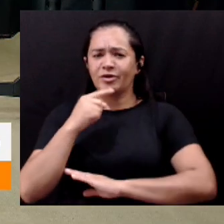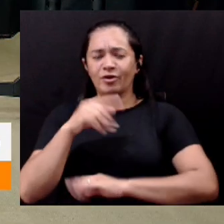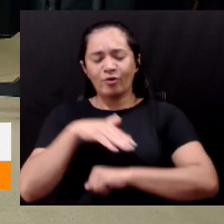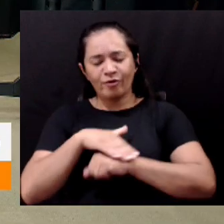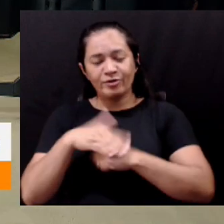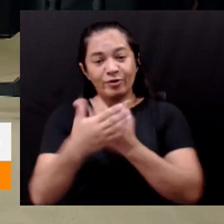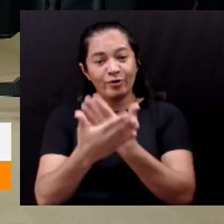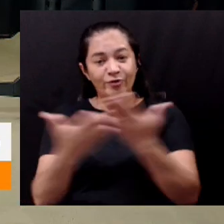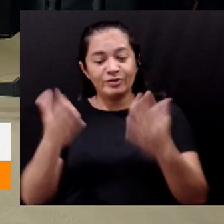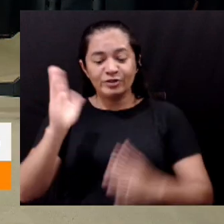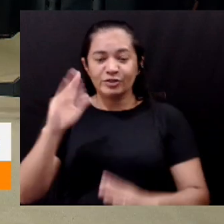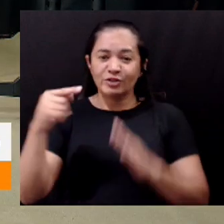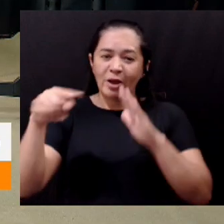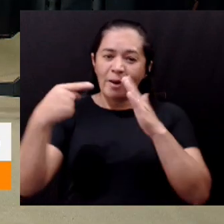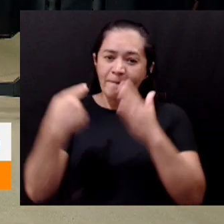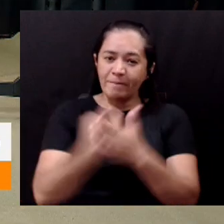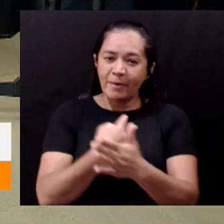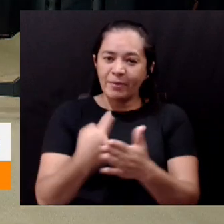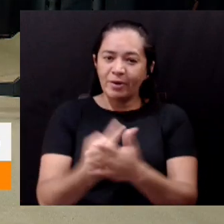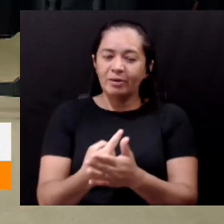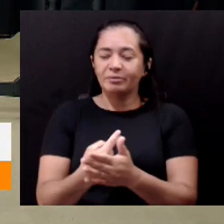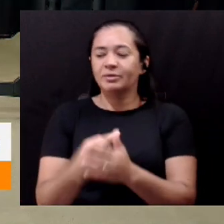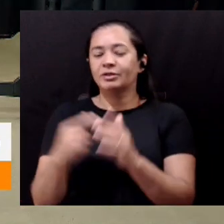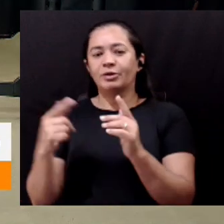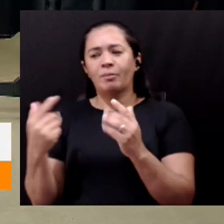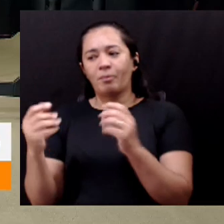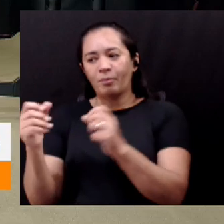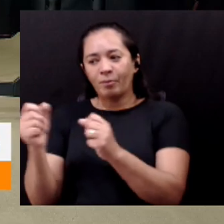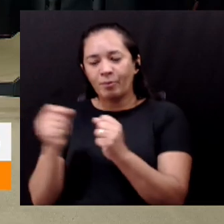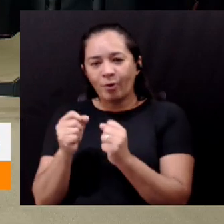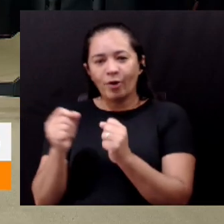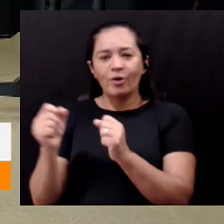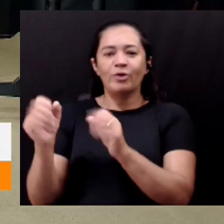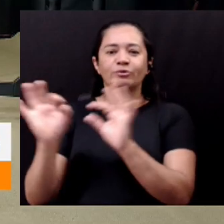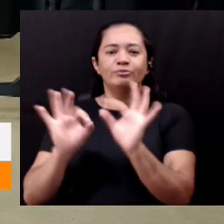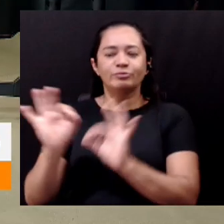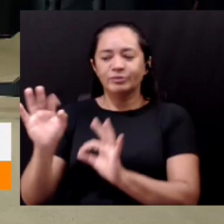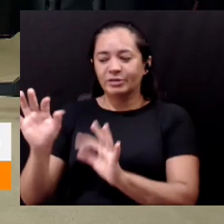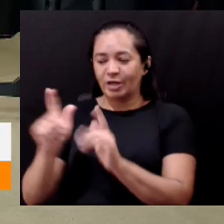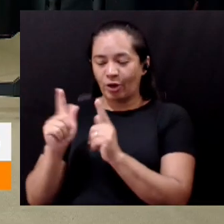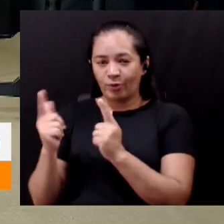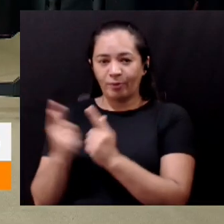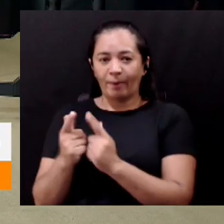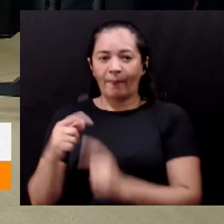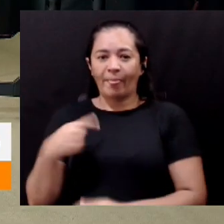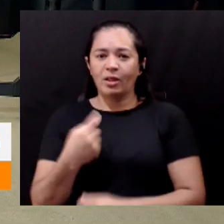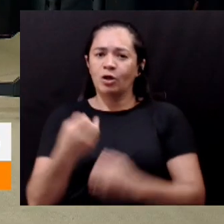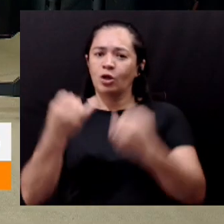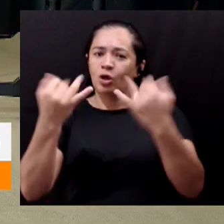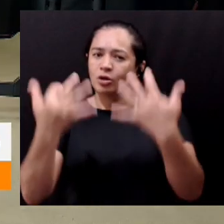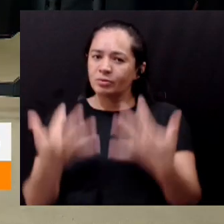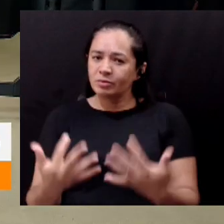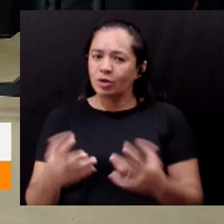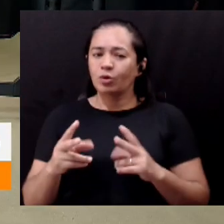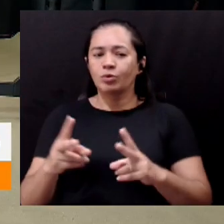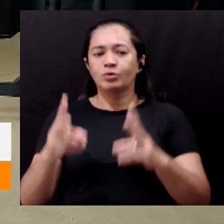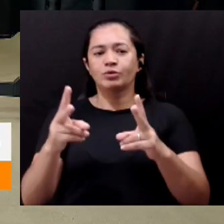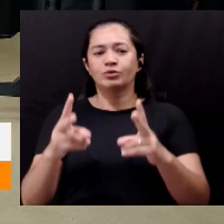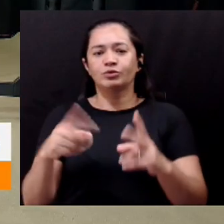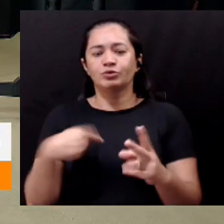pergunta. Produção, pode preparar, porque a gente começa. Claro, a gente continua falando aqui com os nossos